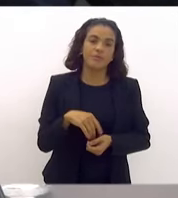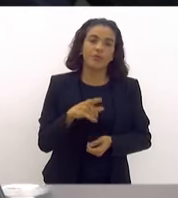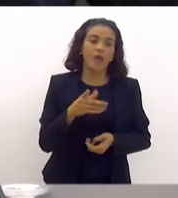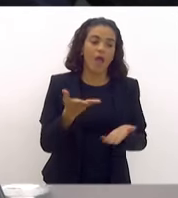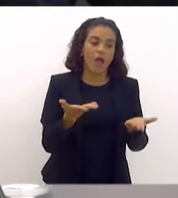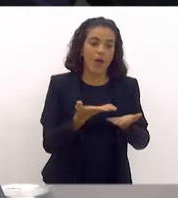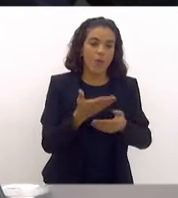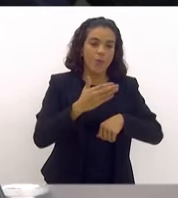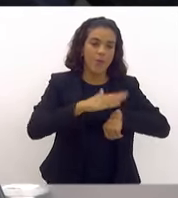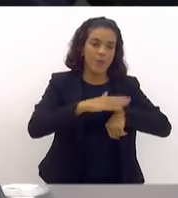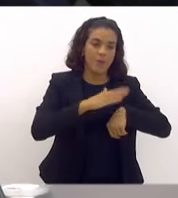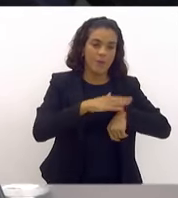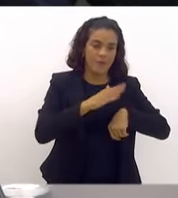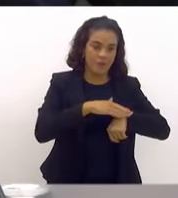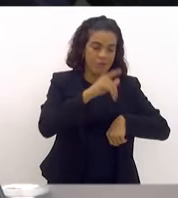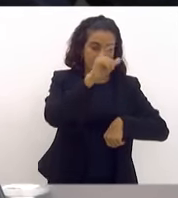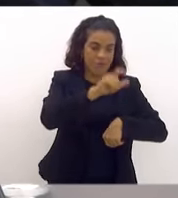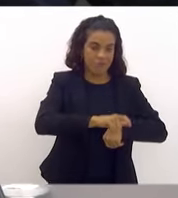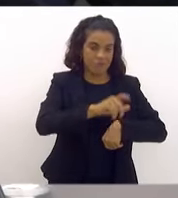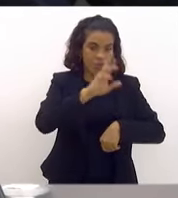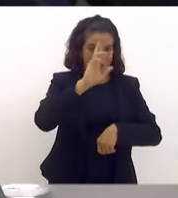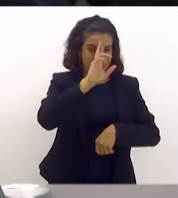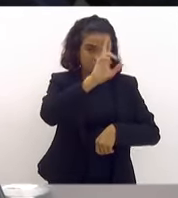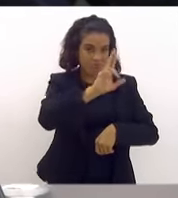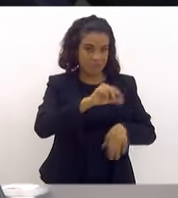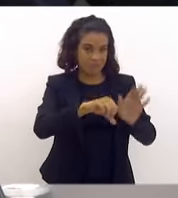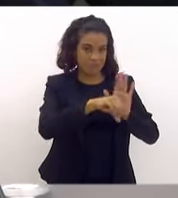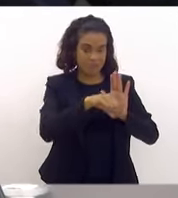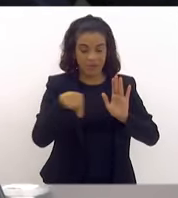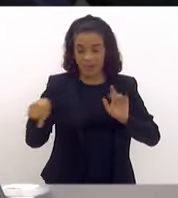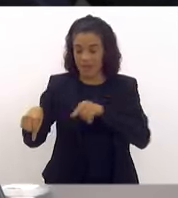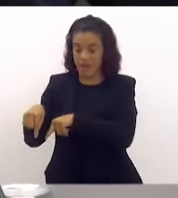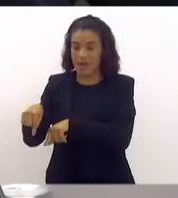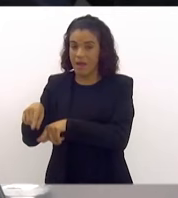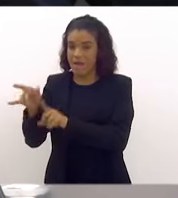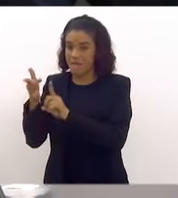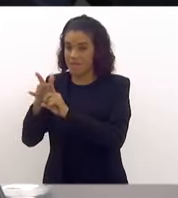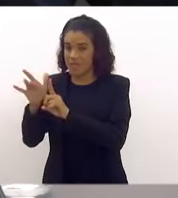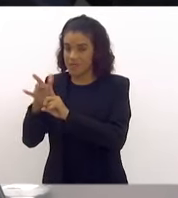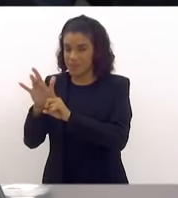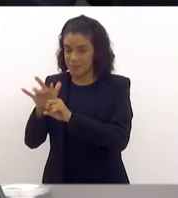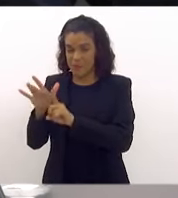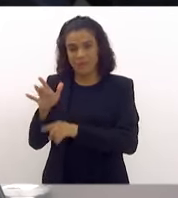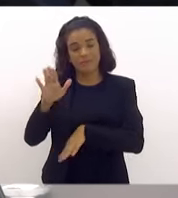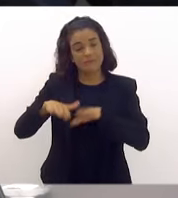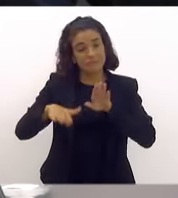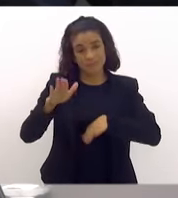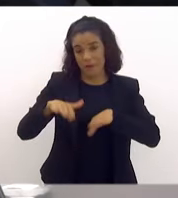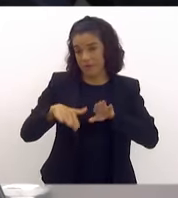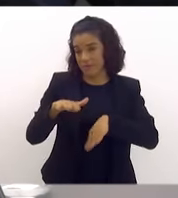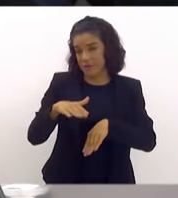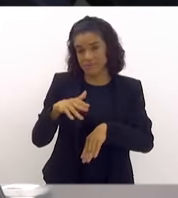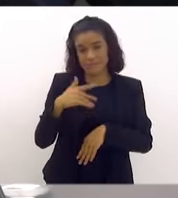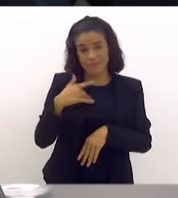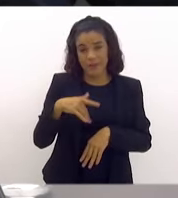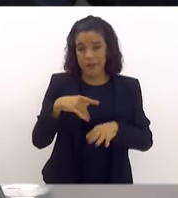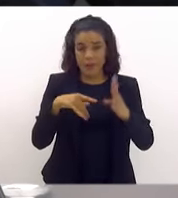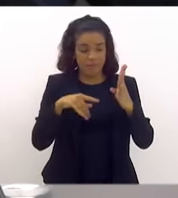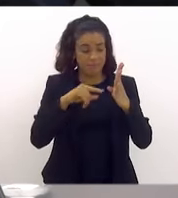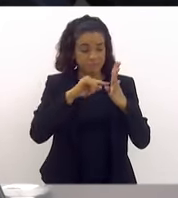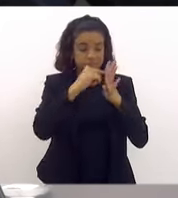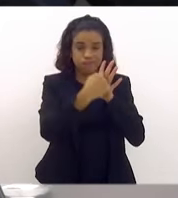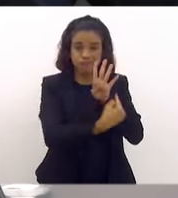investigado o o autor do crime e a vítima talvez nemhum reconhecimento pessoal possa ser seguro